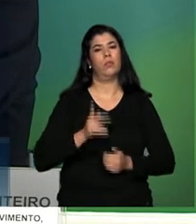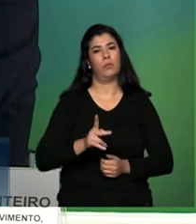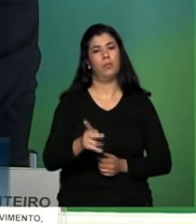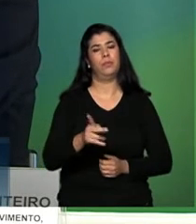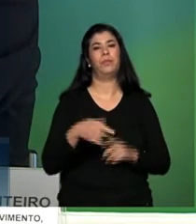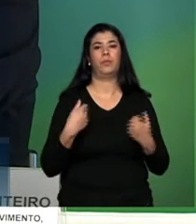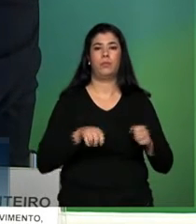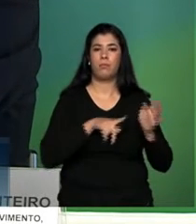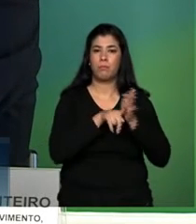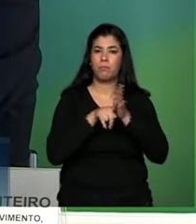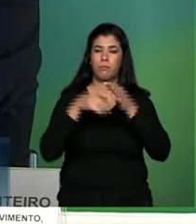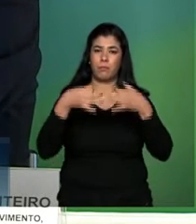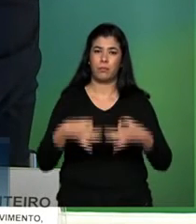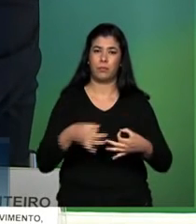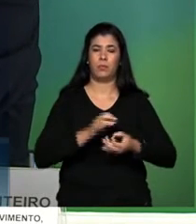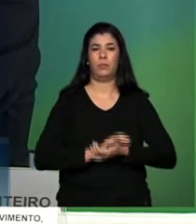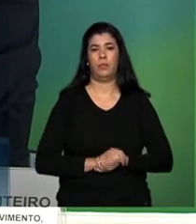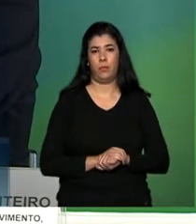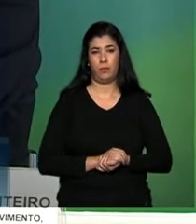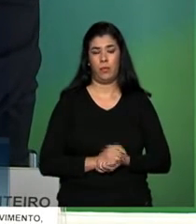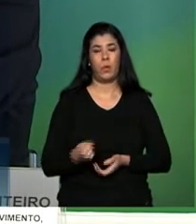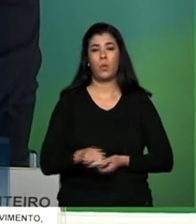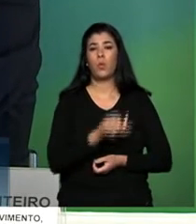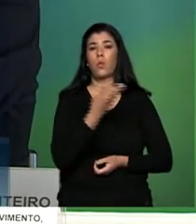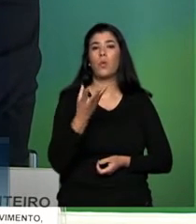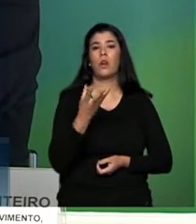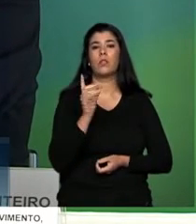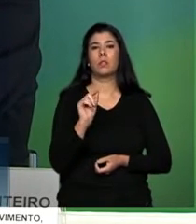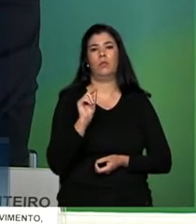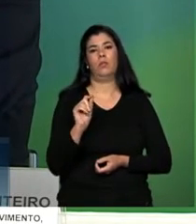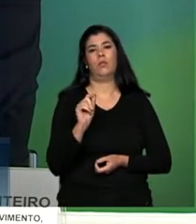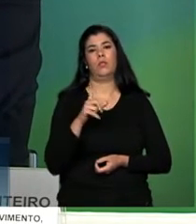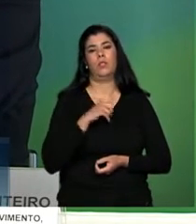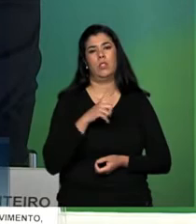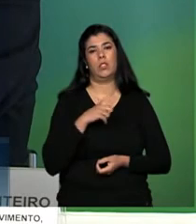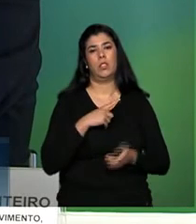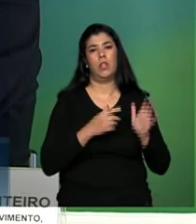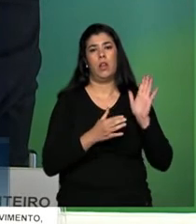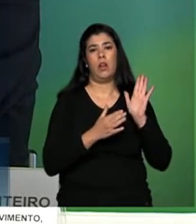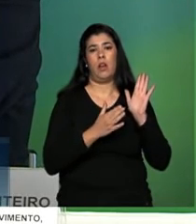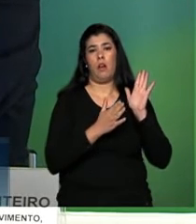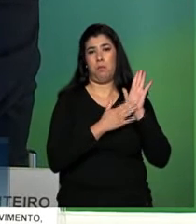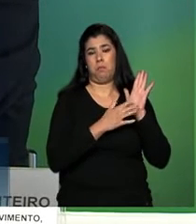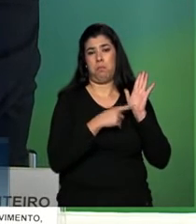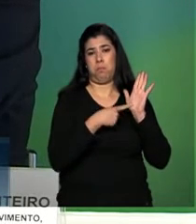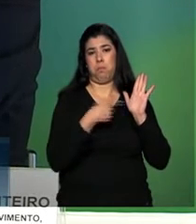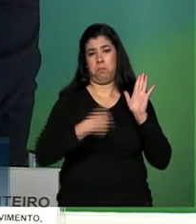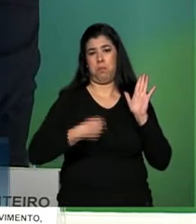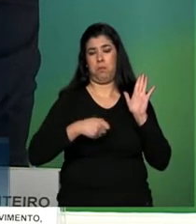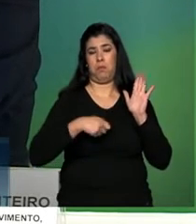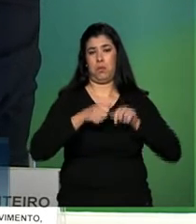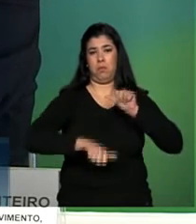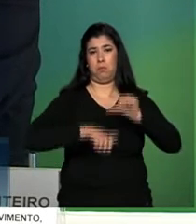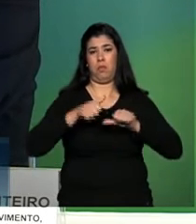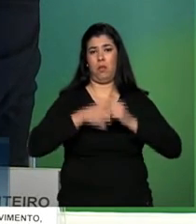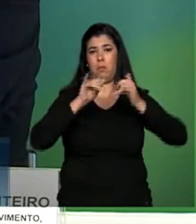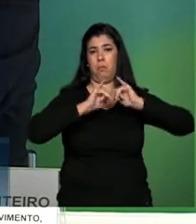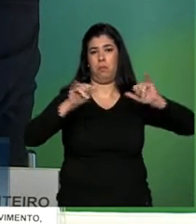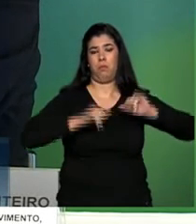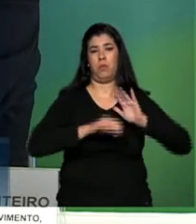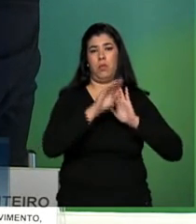vamos ter que analisar, né? O que é que está indicando a necessidade de promover